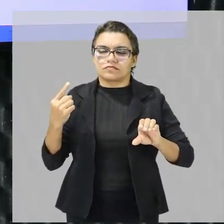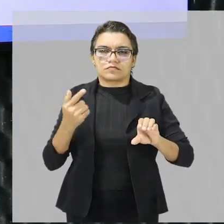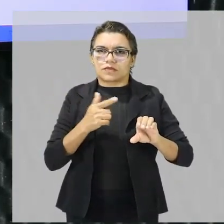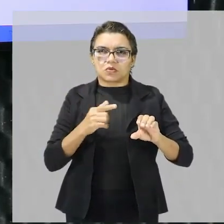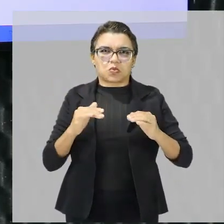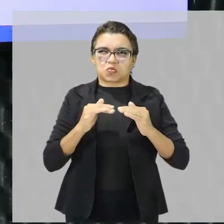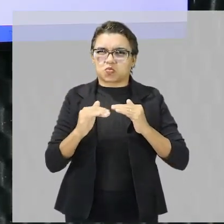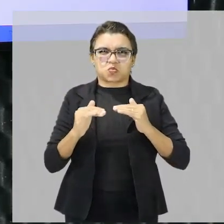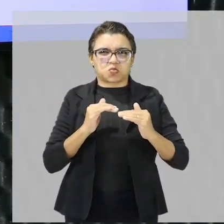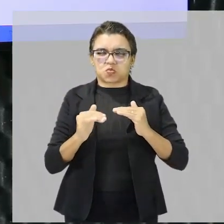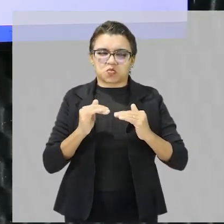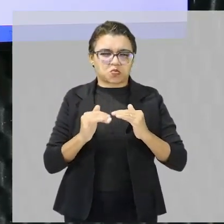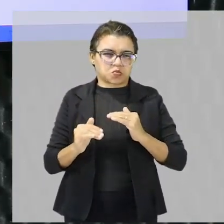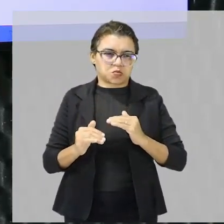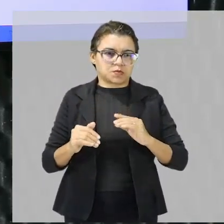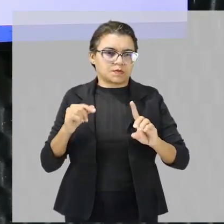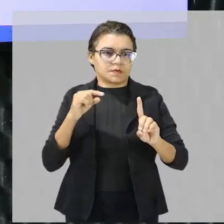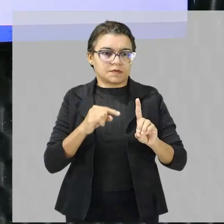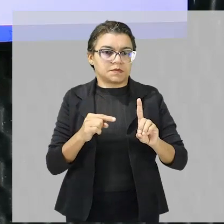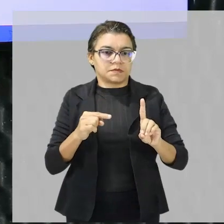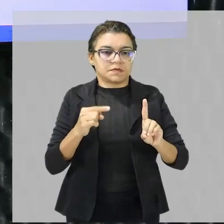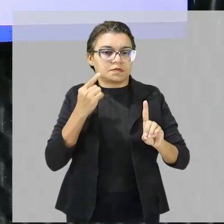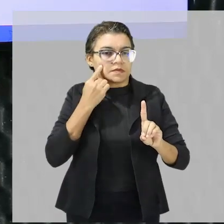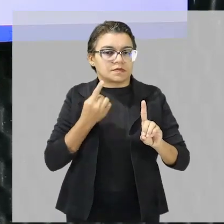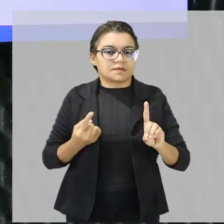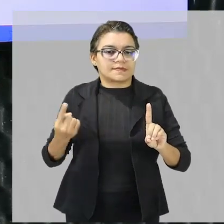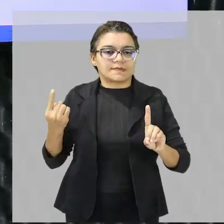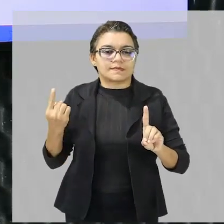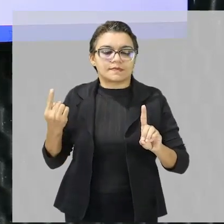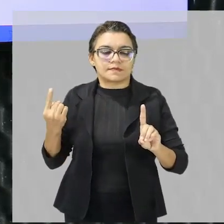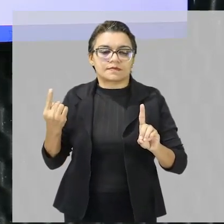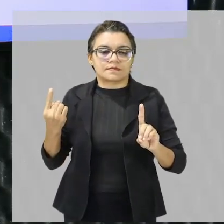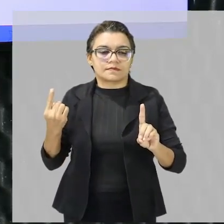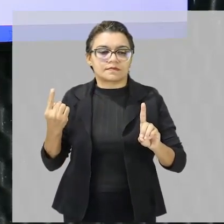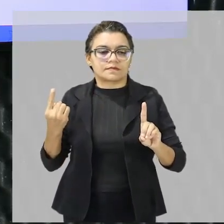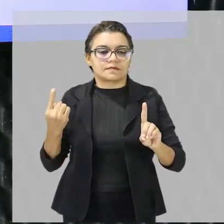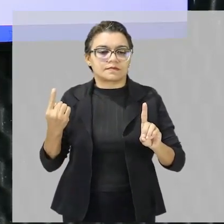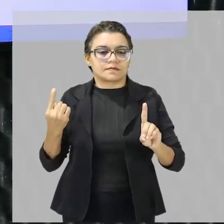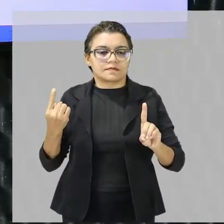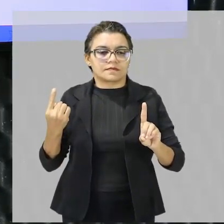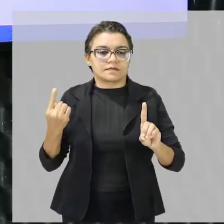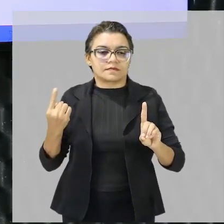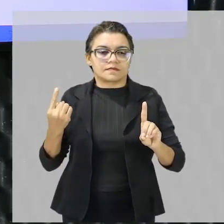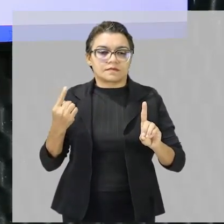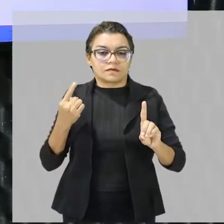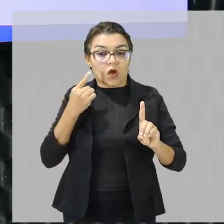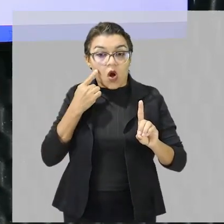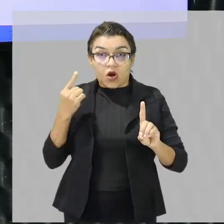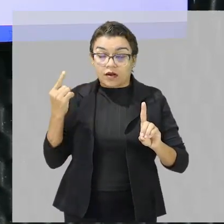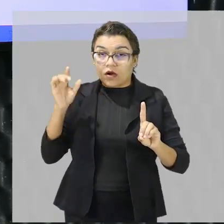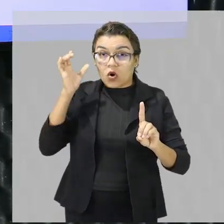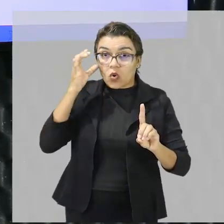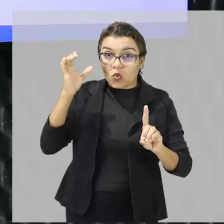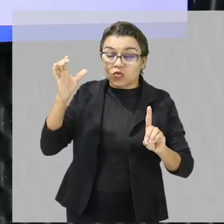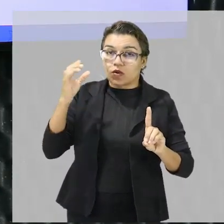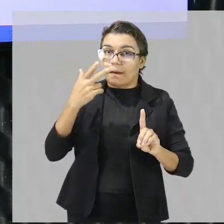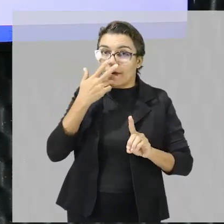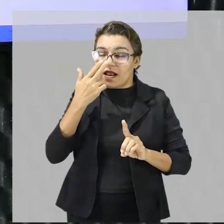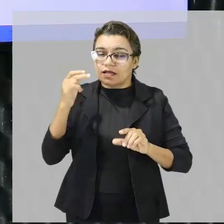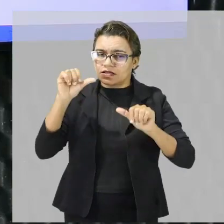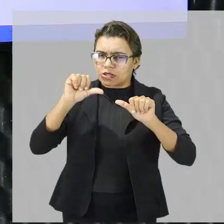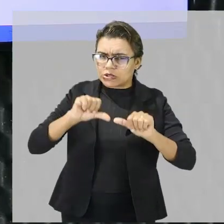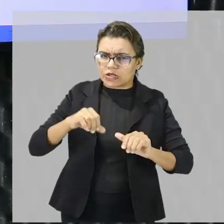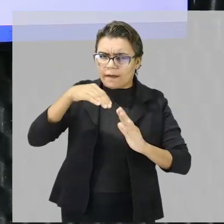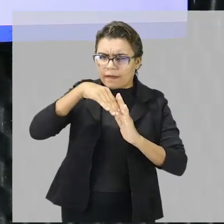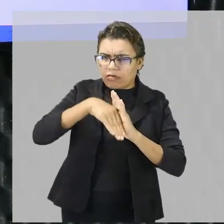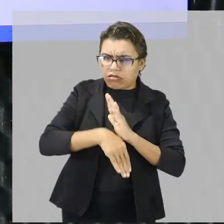ver com relações de produção aqui. Destaca a decadência da cultura, olha só, a cultura ficou decadente, inútil, como